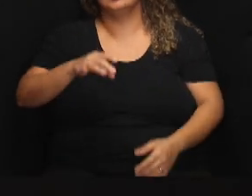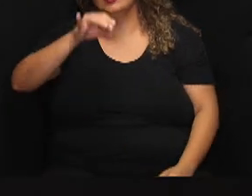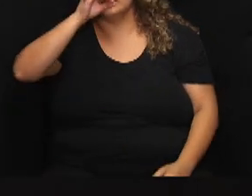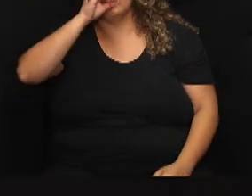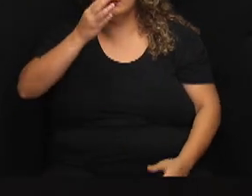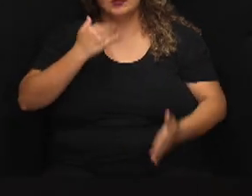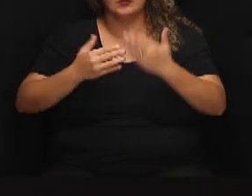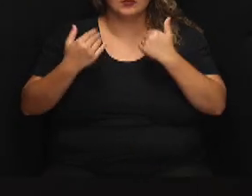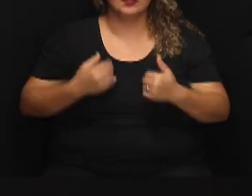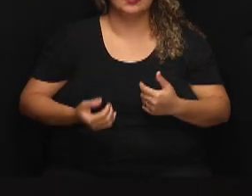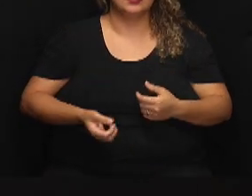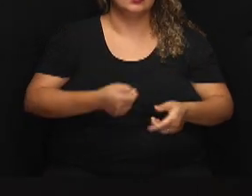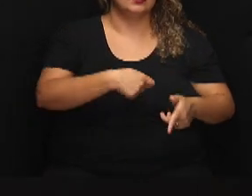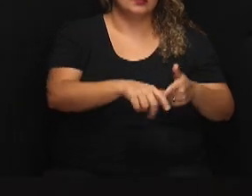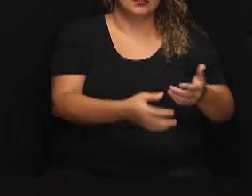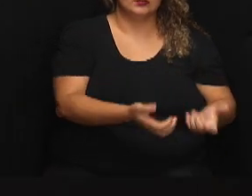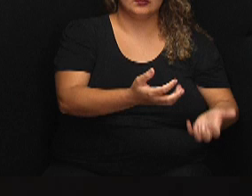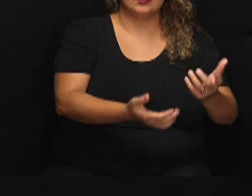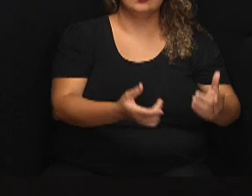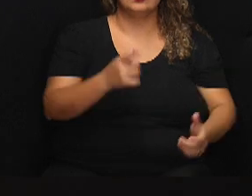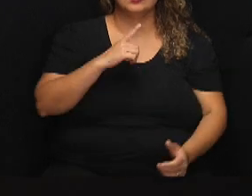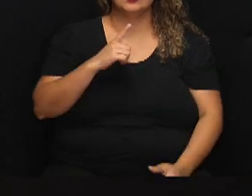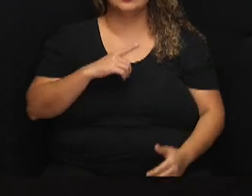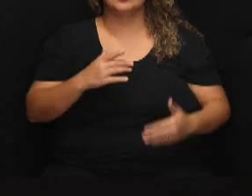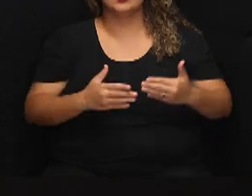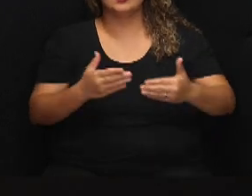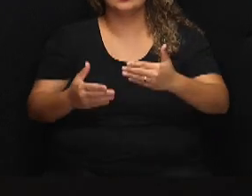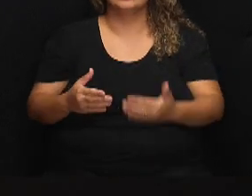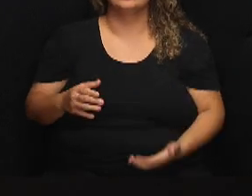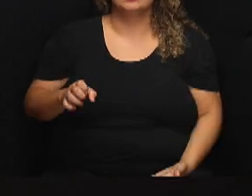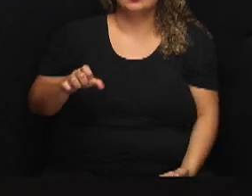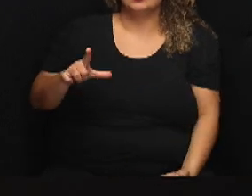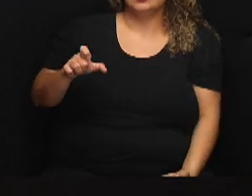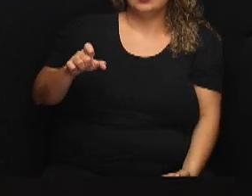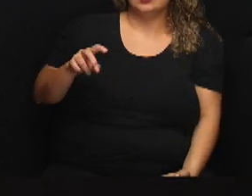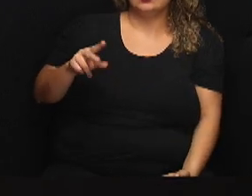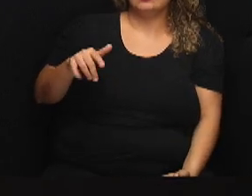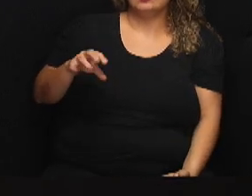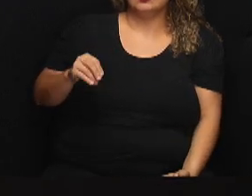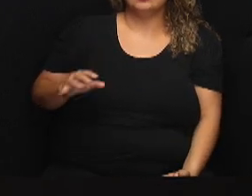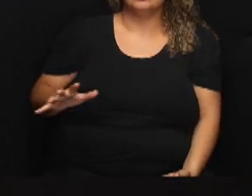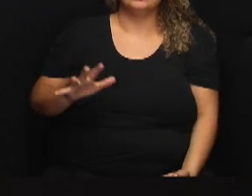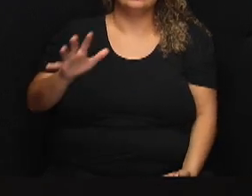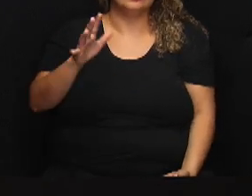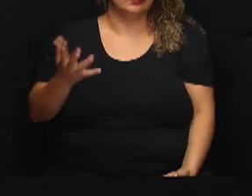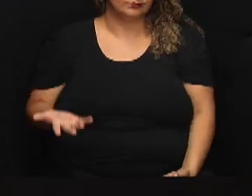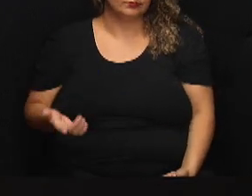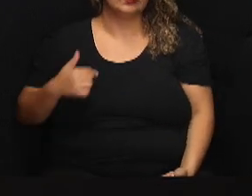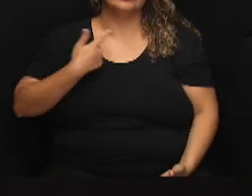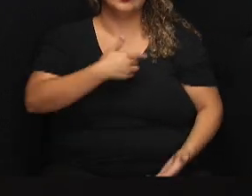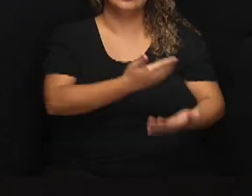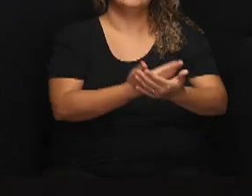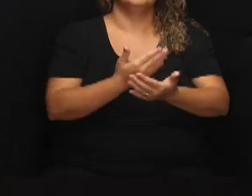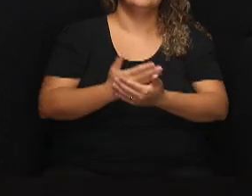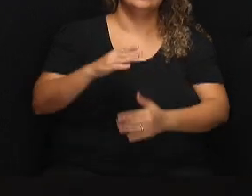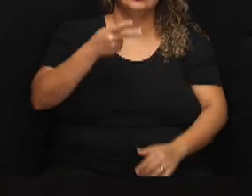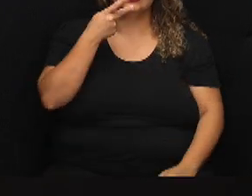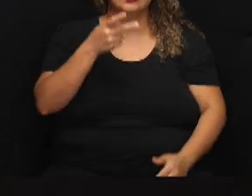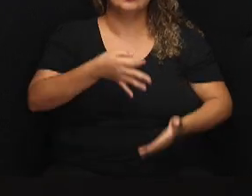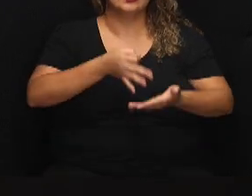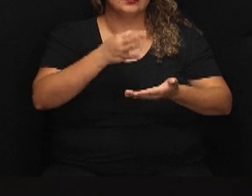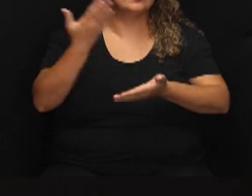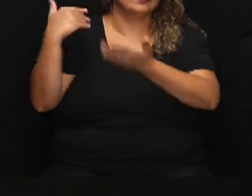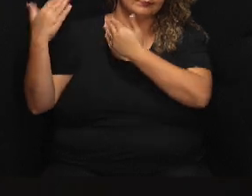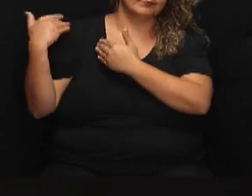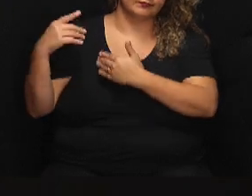que estão ali sendo queimados, para que tenha um processo de elevação dos custos. A gente estuda muito isso quando a gente fala do café lá atrás, né?